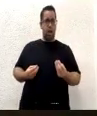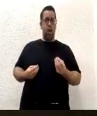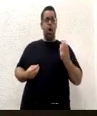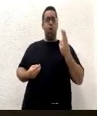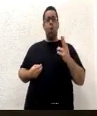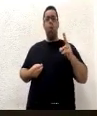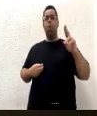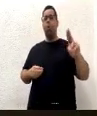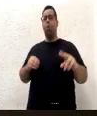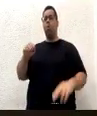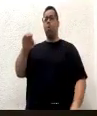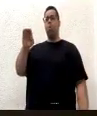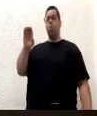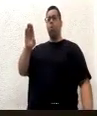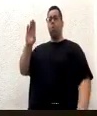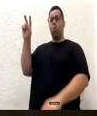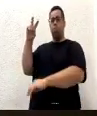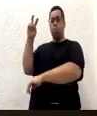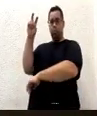toda a população.